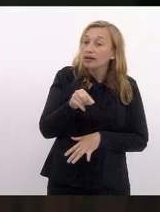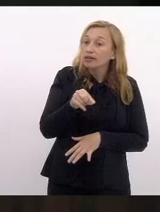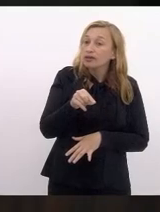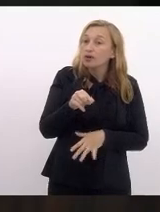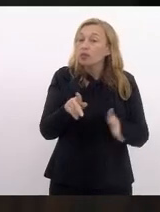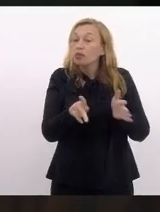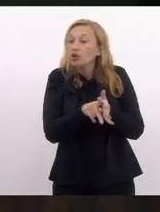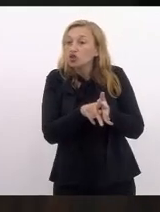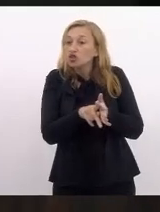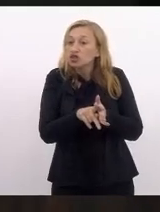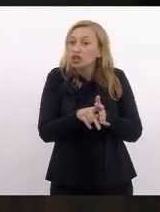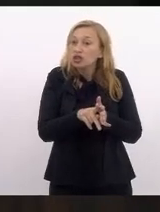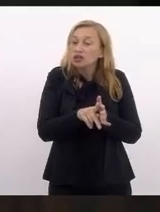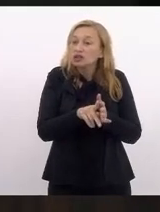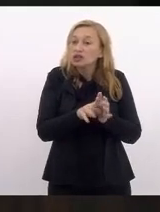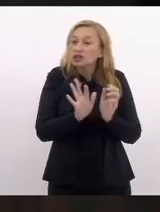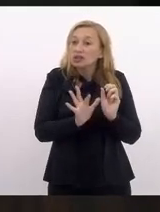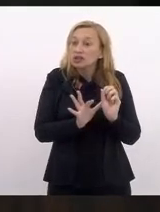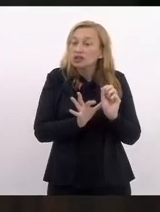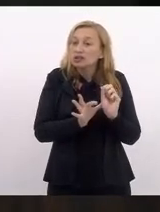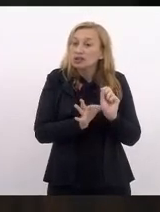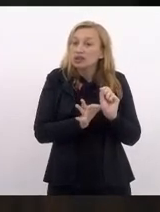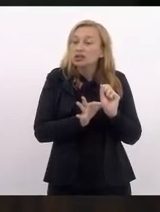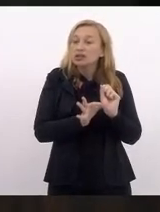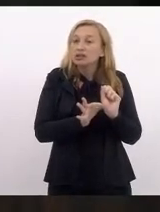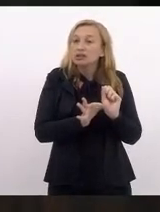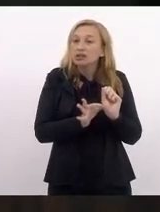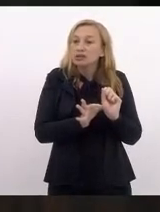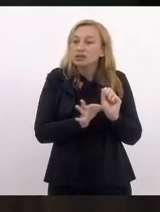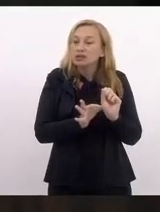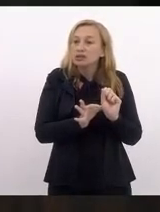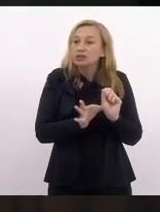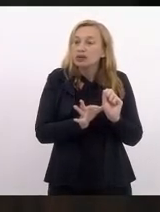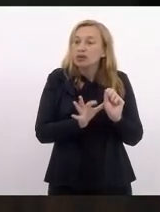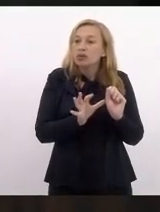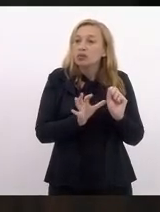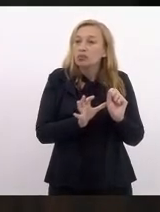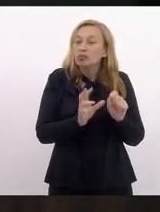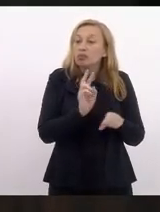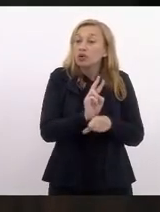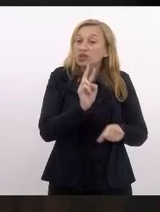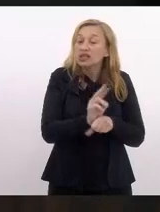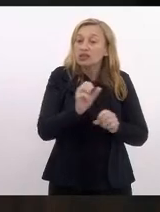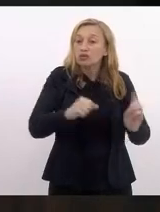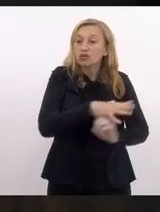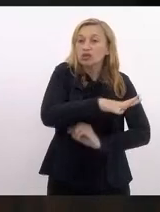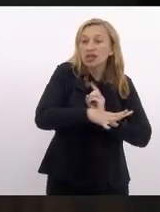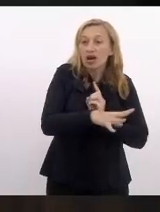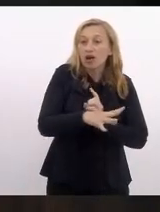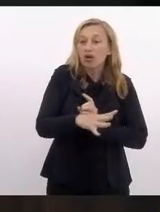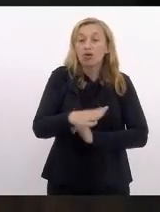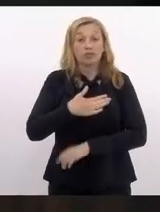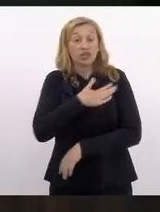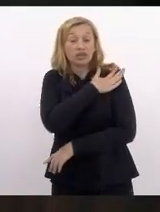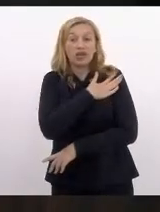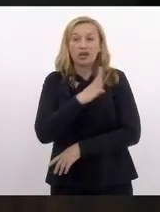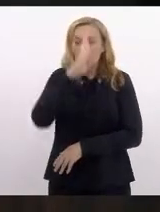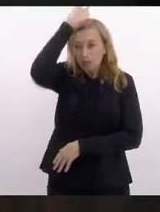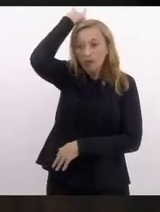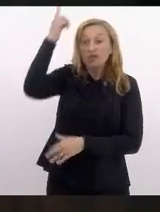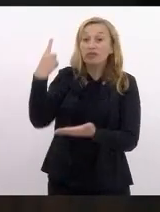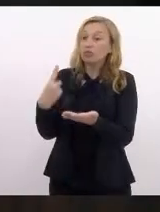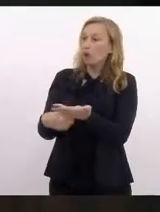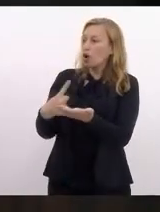projeto de proteção social dos policiais militares e bombeiros Quais são os construindo o acordo